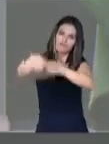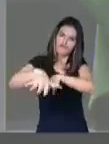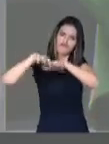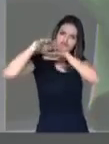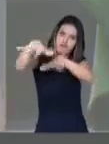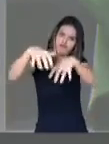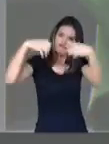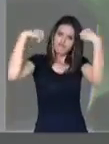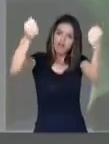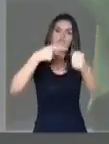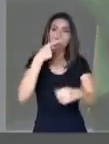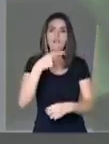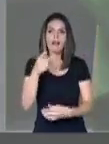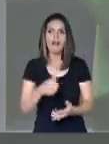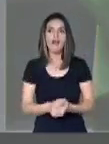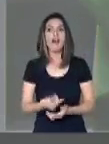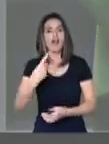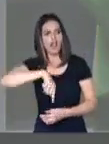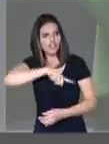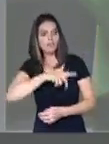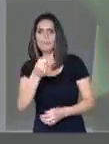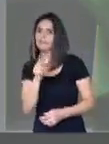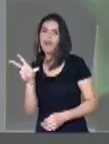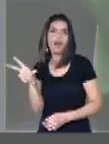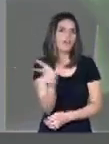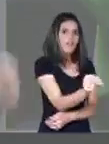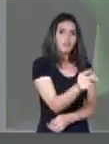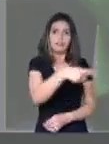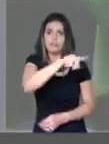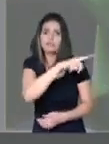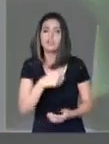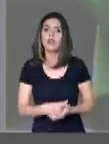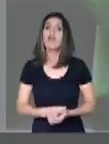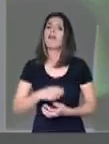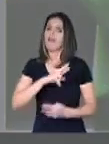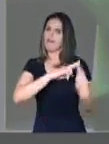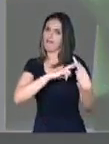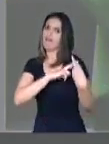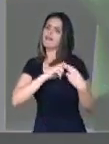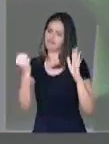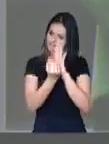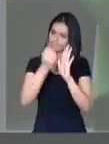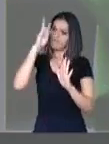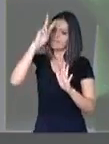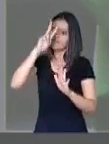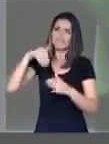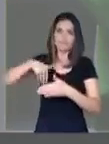a razão tem que vencer as trevas. Essa é a nossa responsabilidade histórica. Dia 13, nós estamos na rua junto com a juventude.